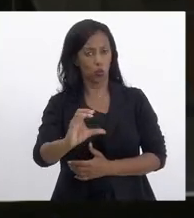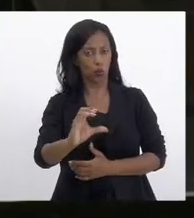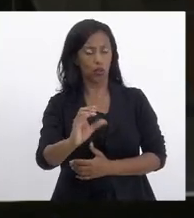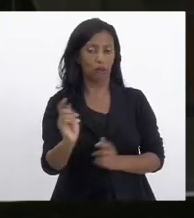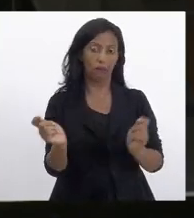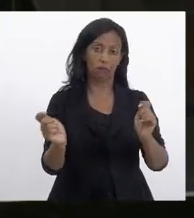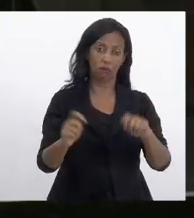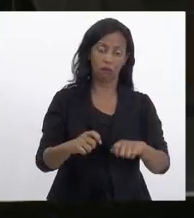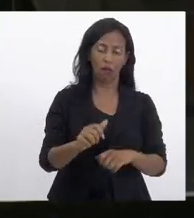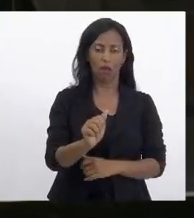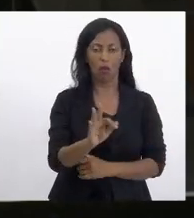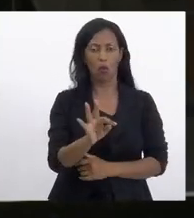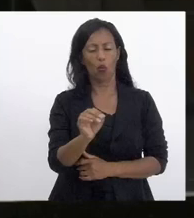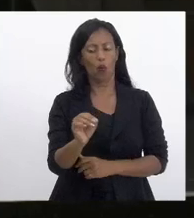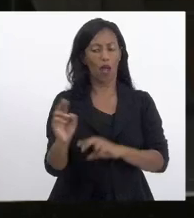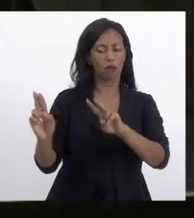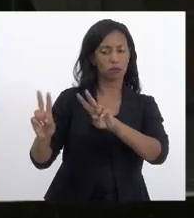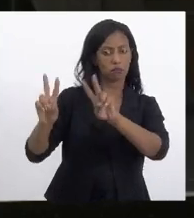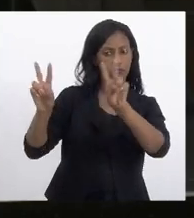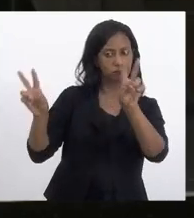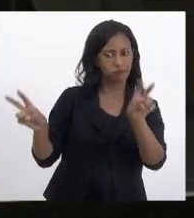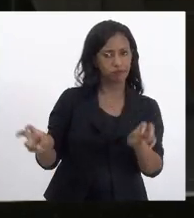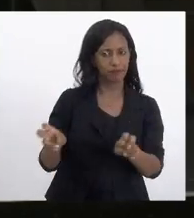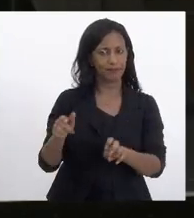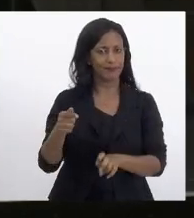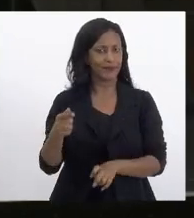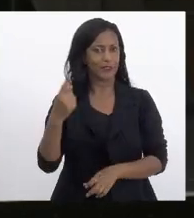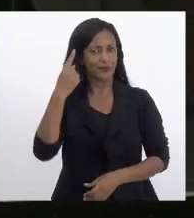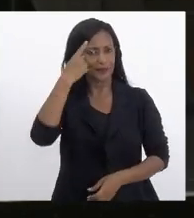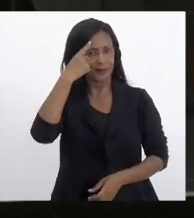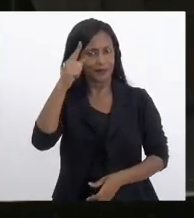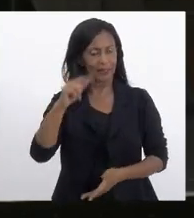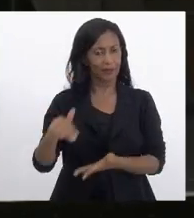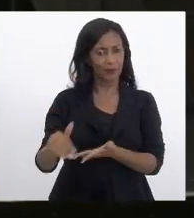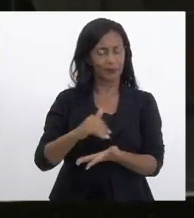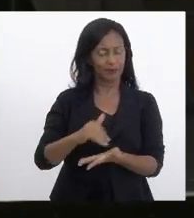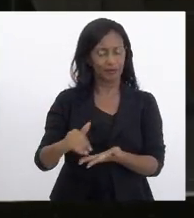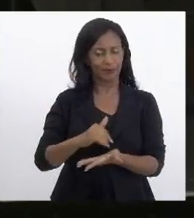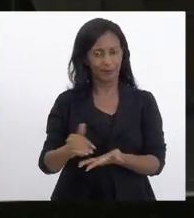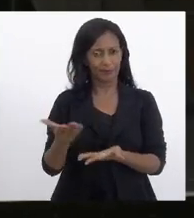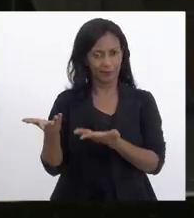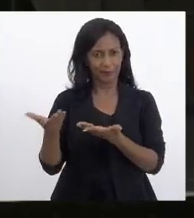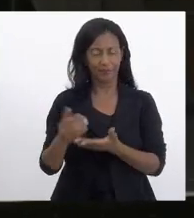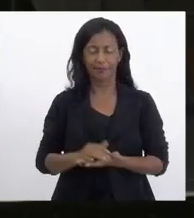ato, entre aspas, de genialidade do secretário,